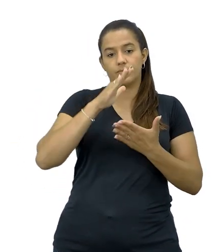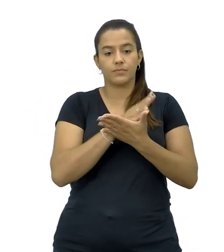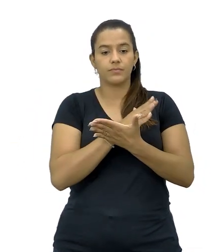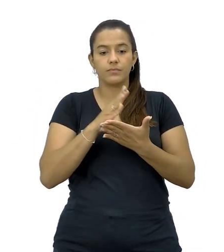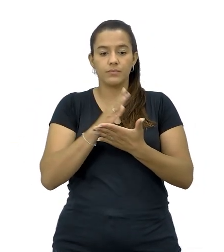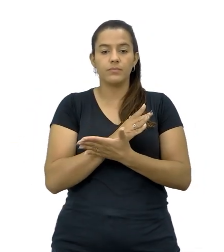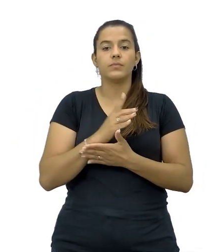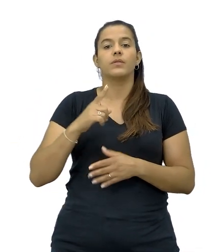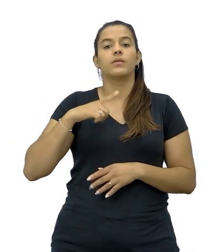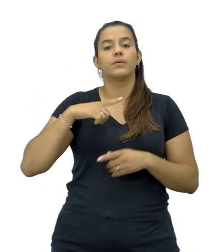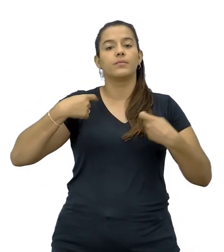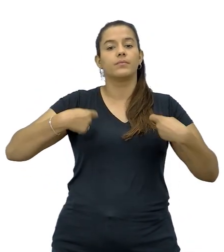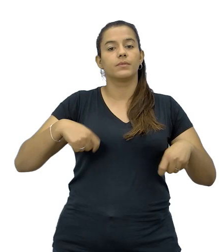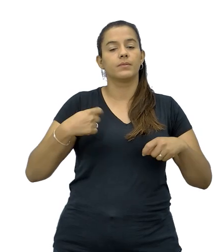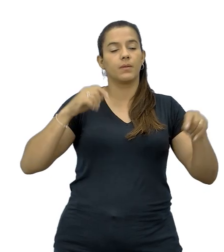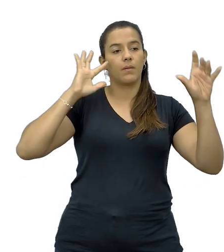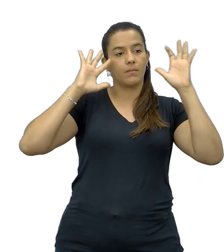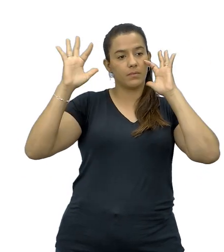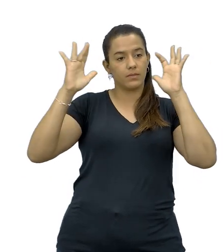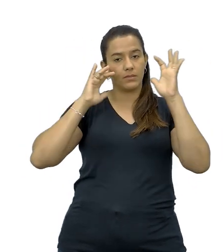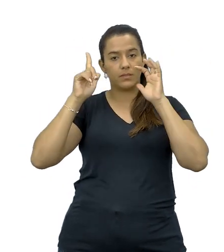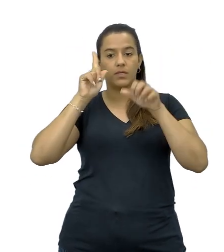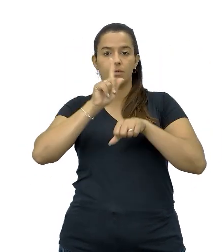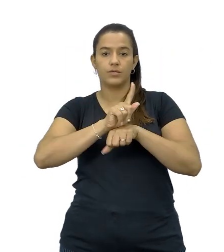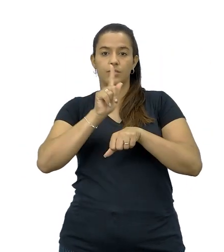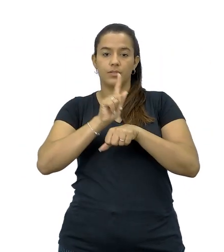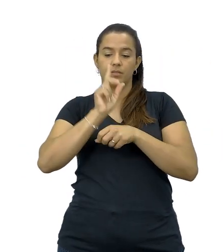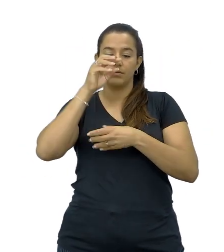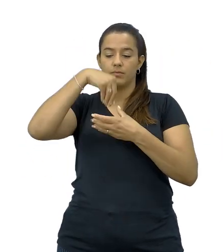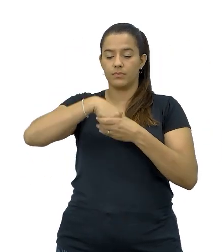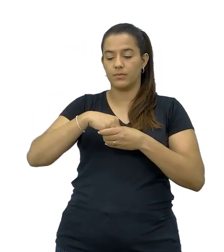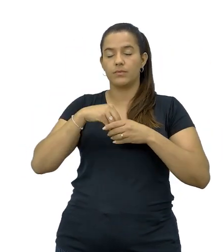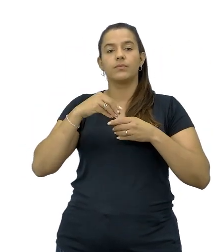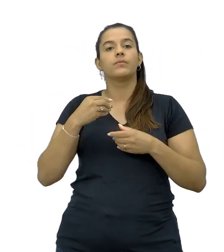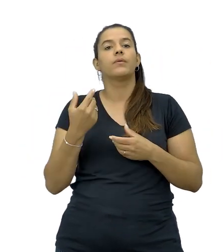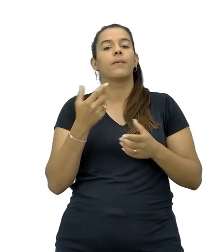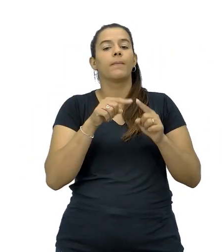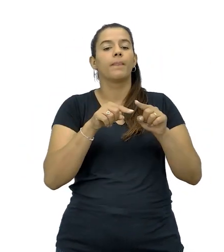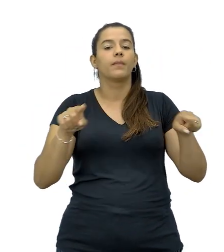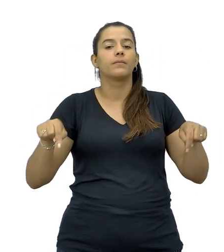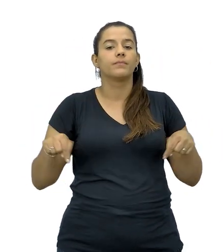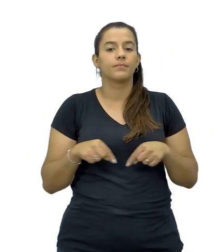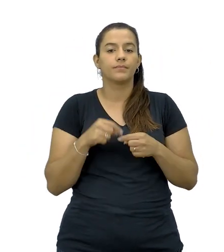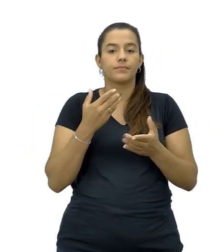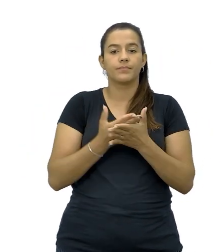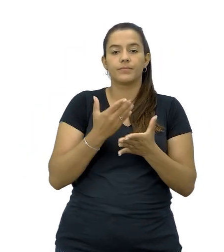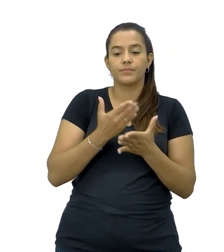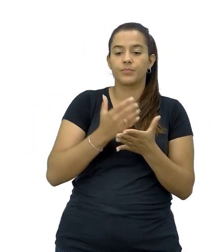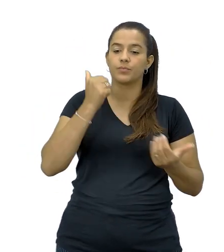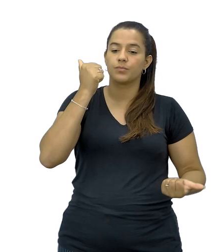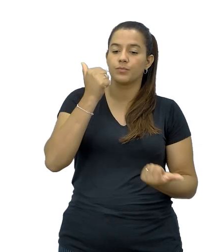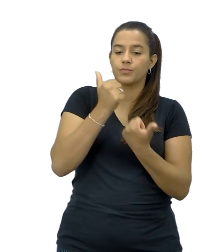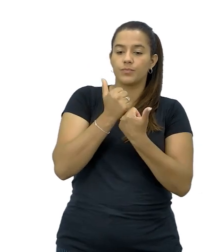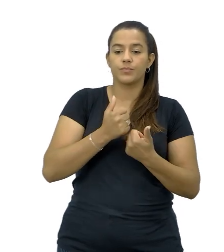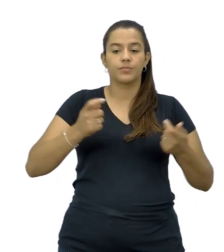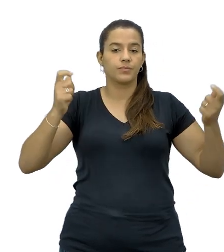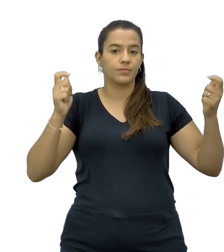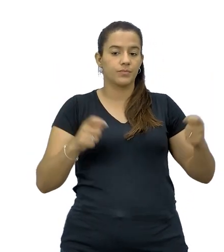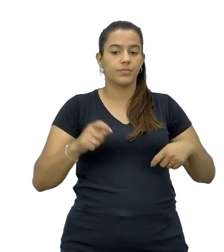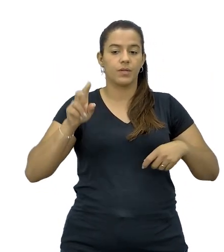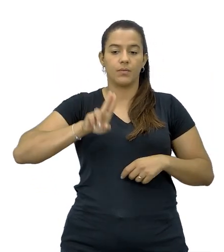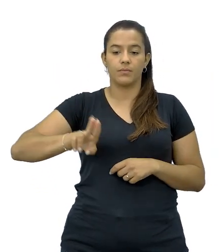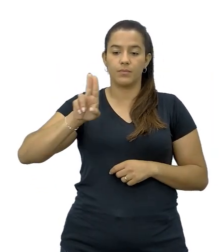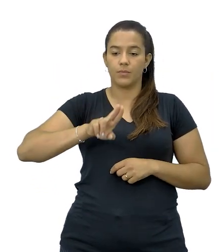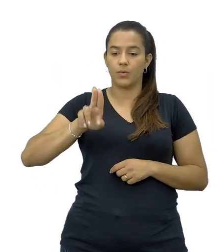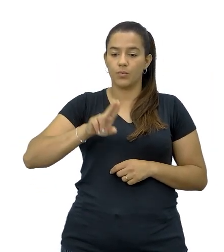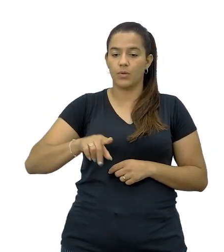ponto, eu preciso, então, pensar na gestão de sala de aula, quais são os materiais de apoio de caderno digital que eu posso usar, as aulas